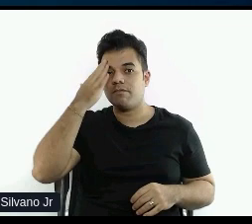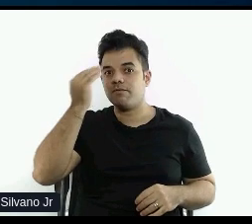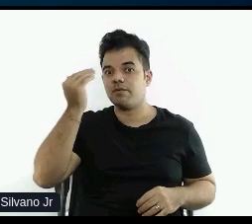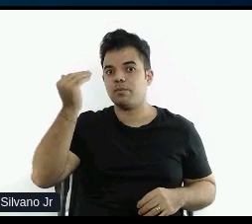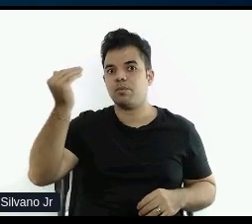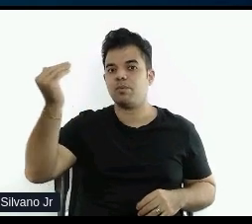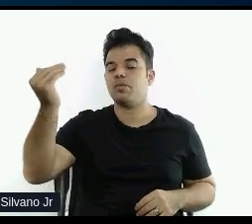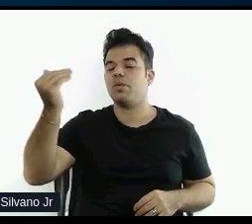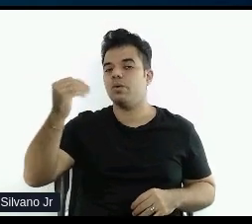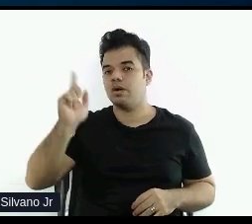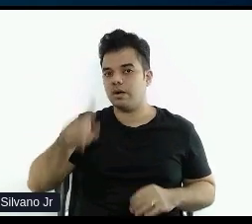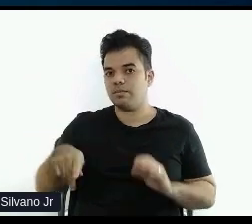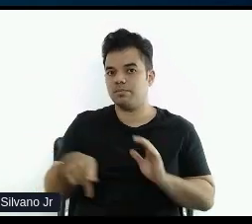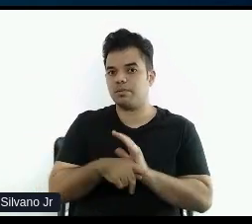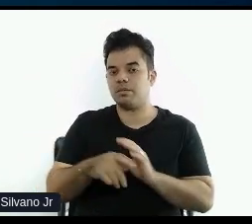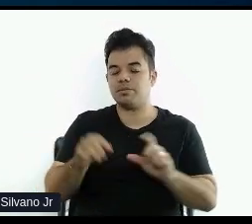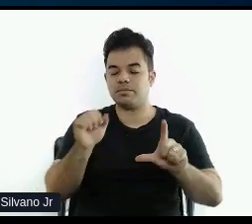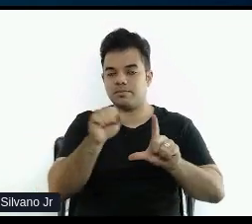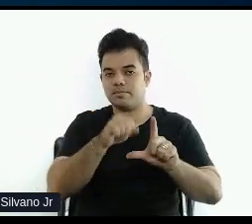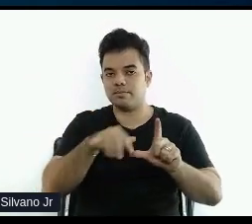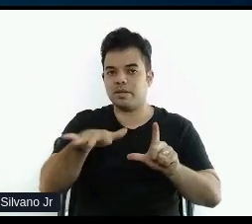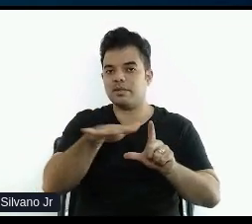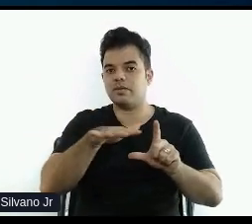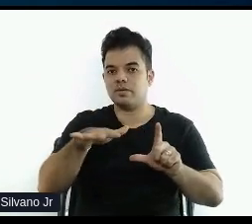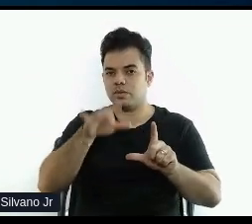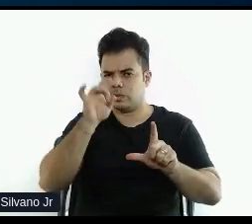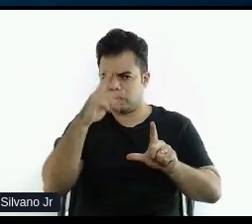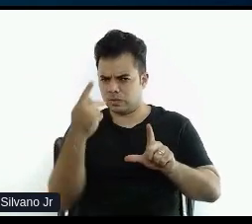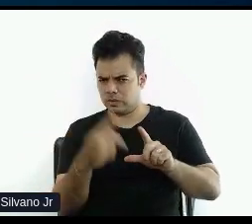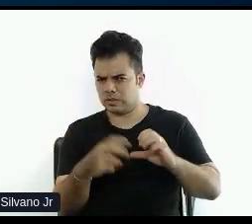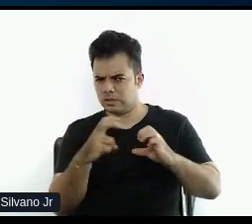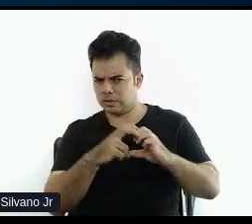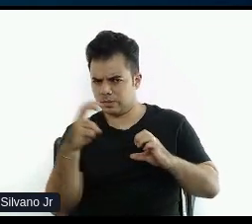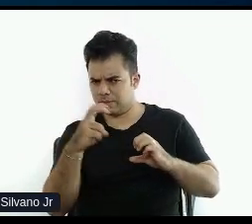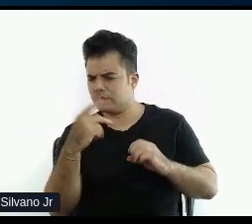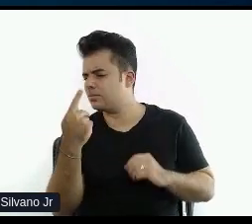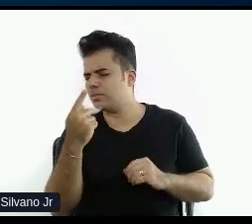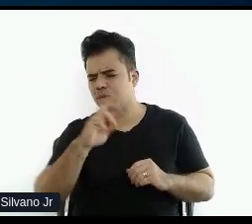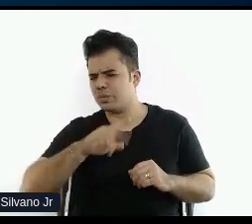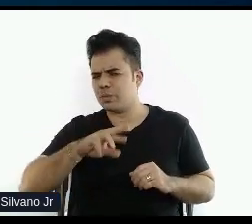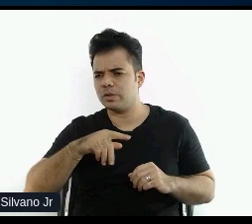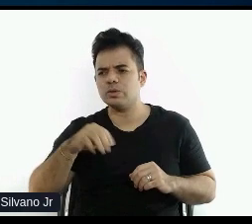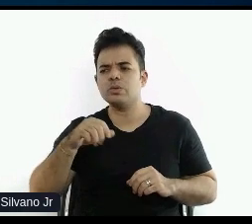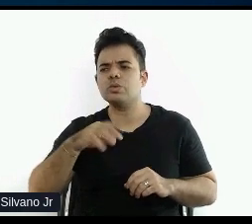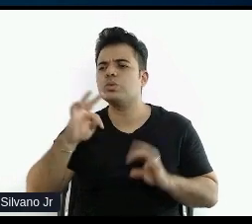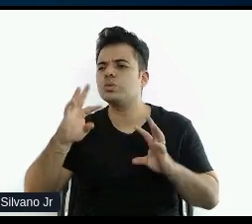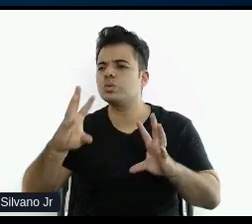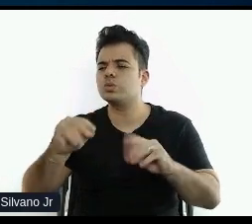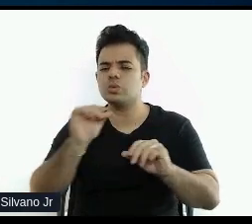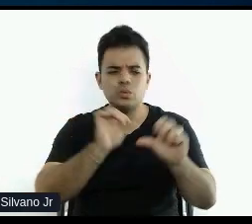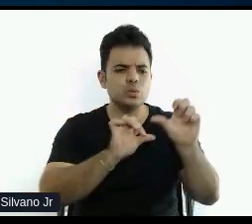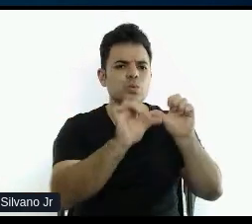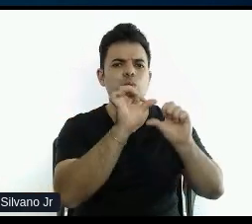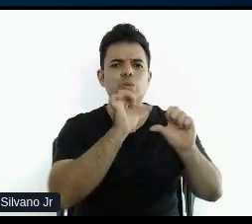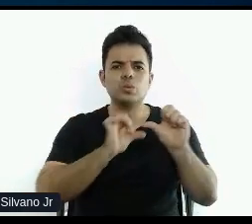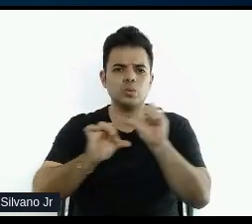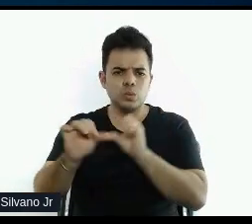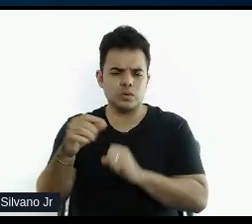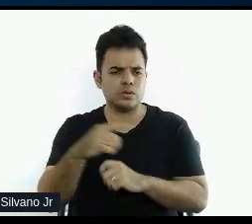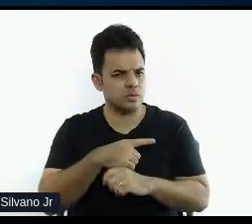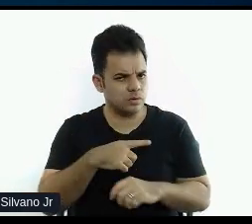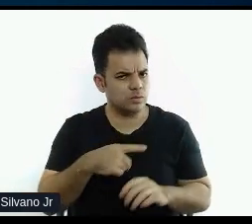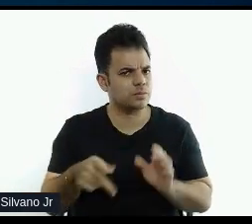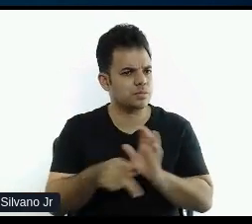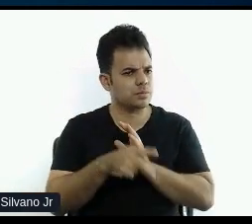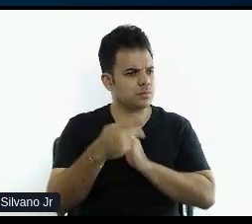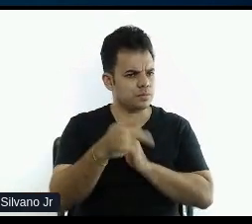é uma plataforma, não o chat GPT só em si, né, mas os modelos transformadores, os modelos transformers, que são os modelos dotados de